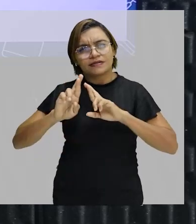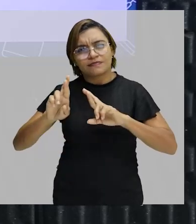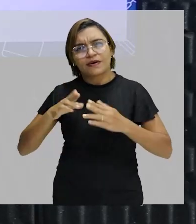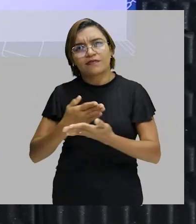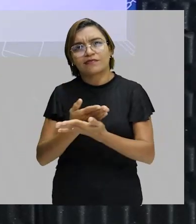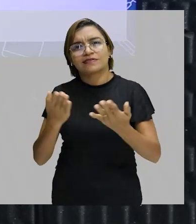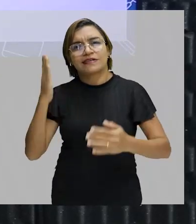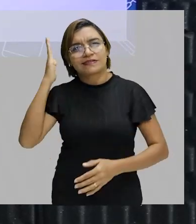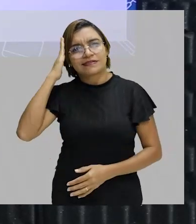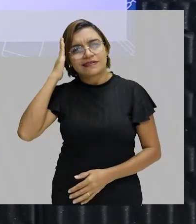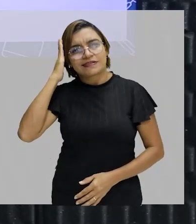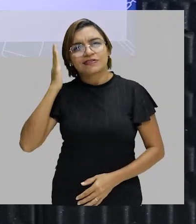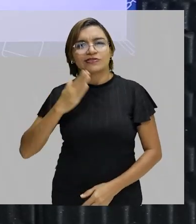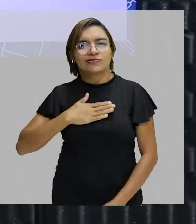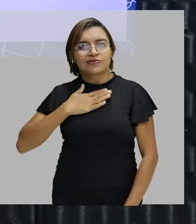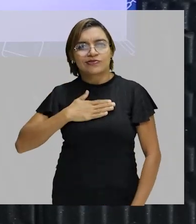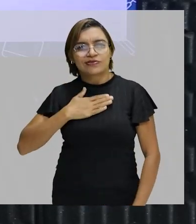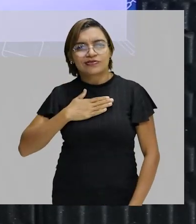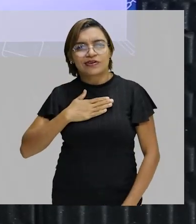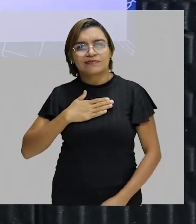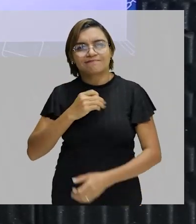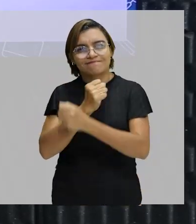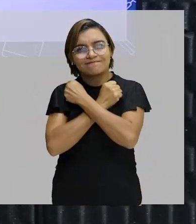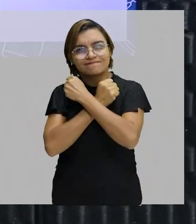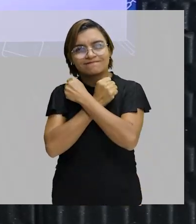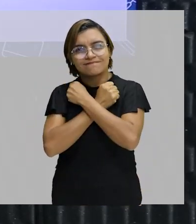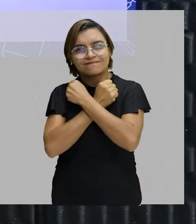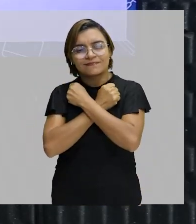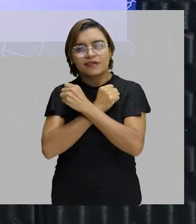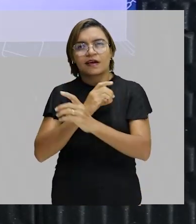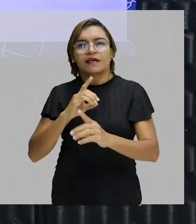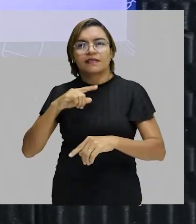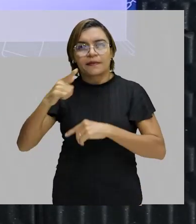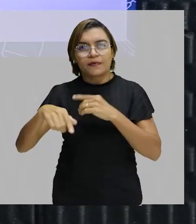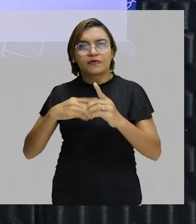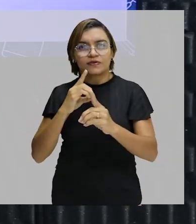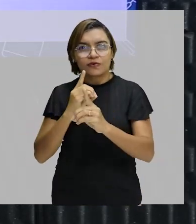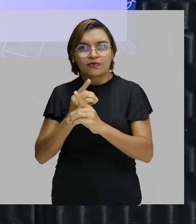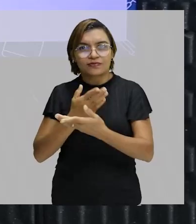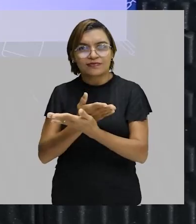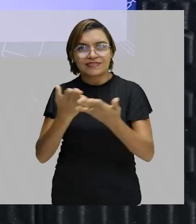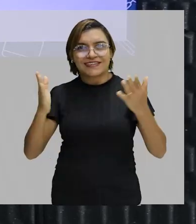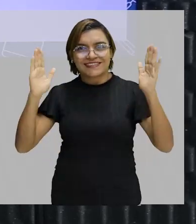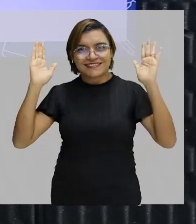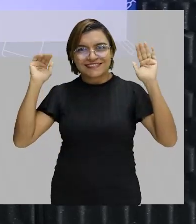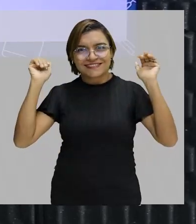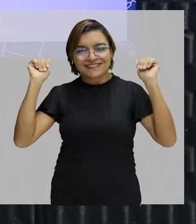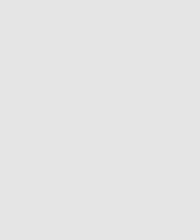compreendido e tenham gostado. Turminha, forte abraço, até a próxima. Valeu!